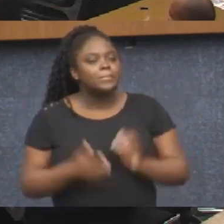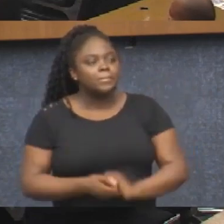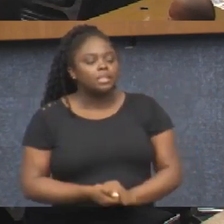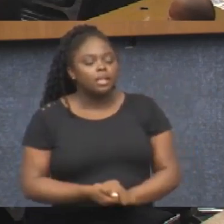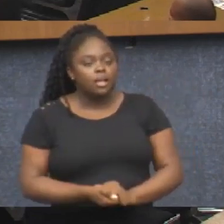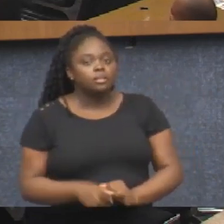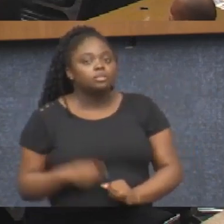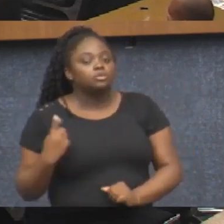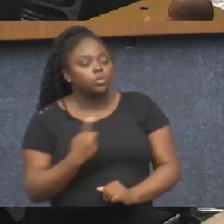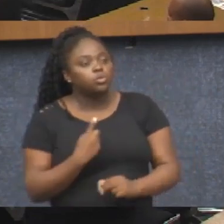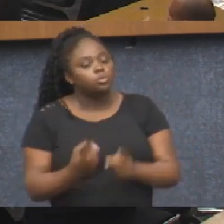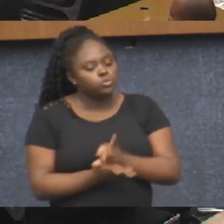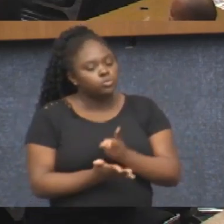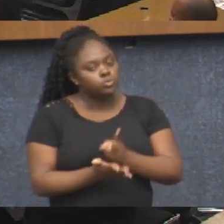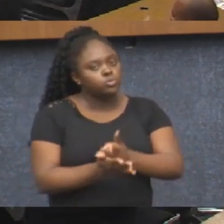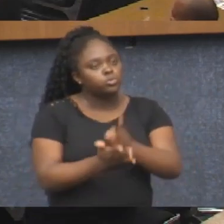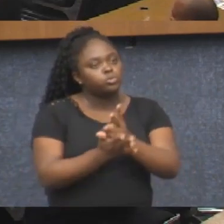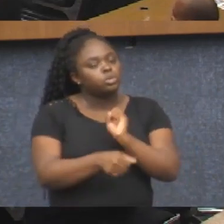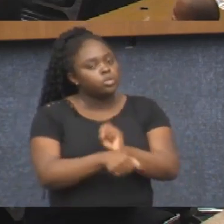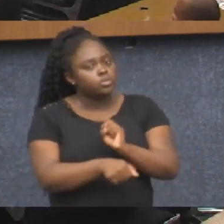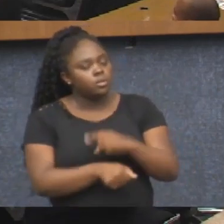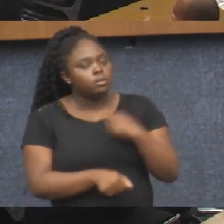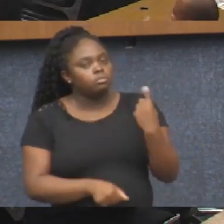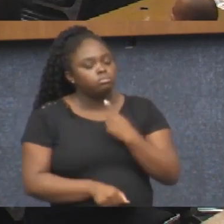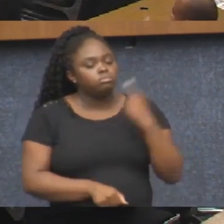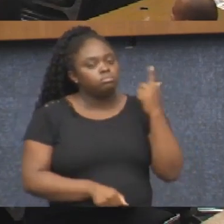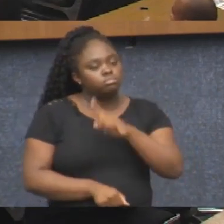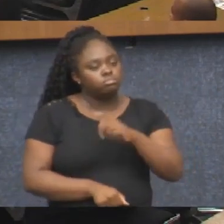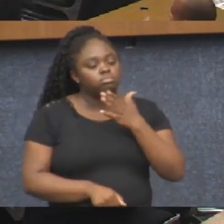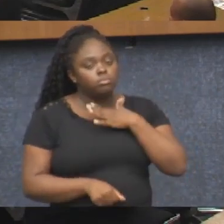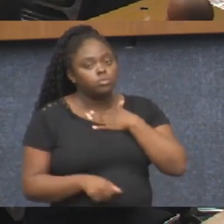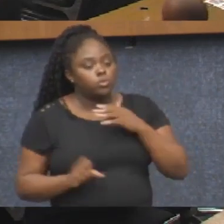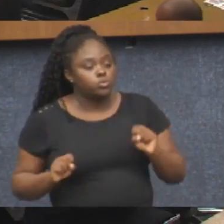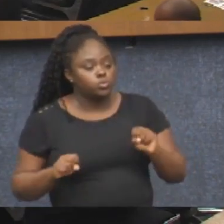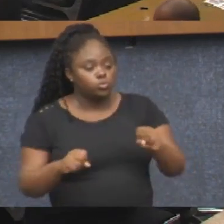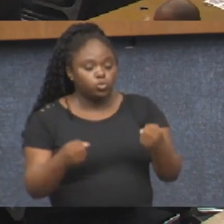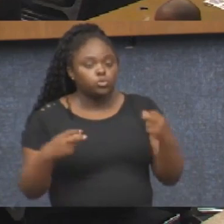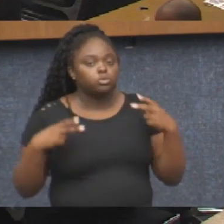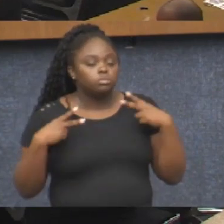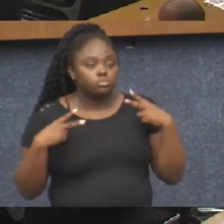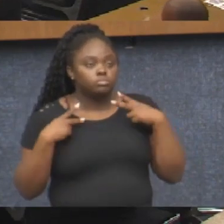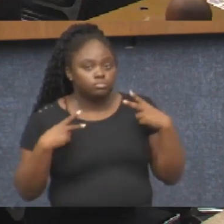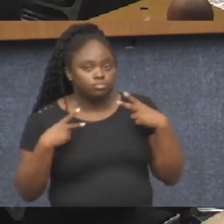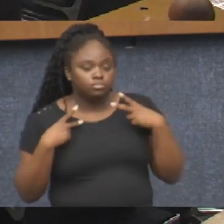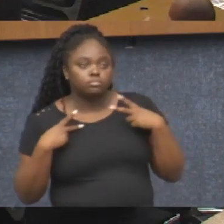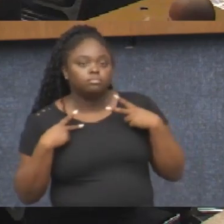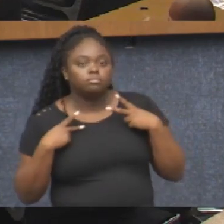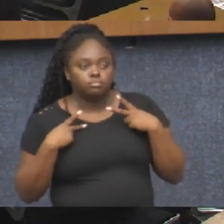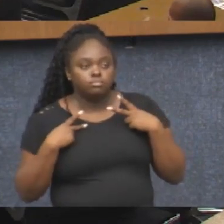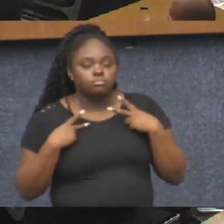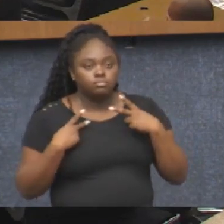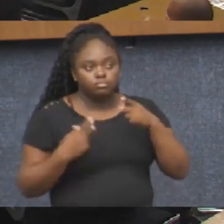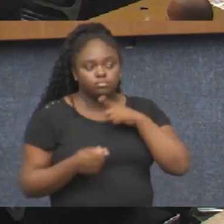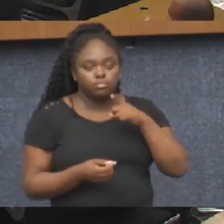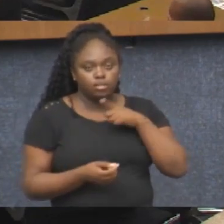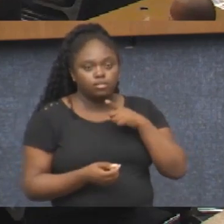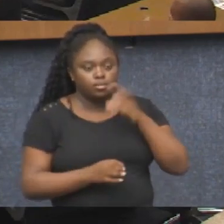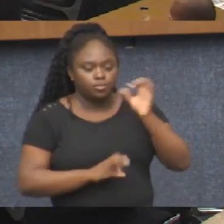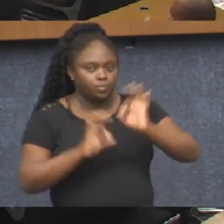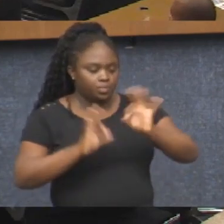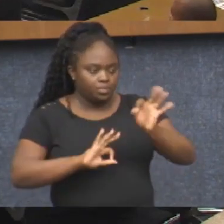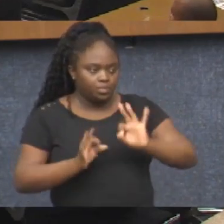Nós estamos seguindo exatamente esse trâmite, espero que a gente consiga. Para mim, é um esforço pessoal, inclusive, seguir com esse pleito,